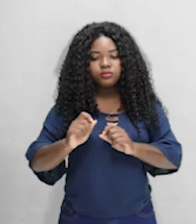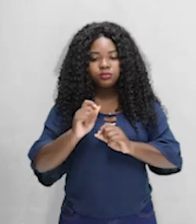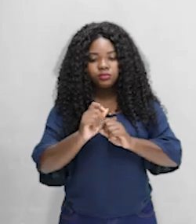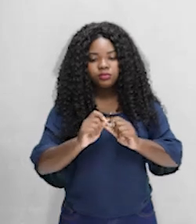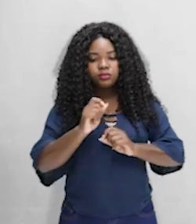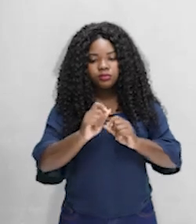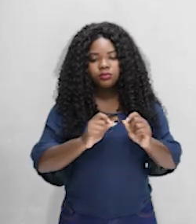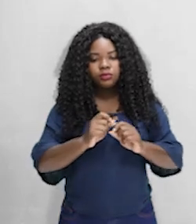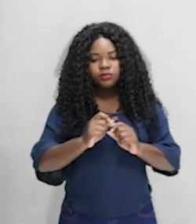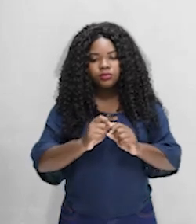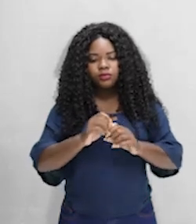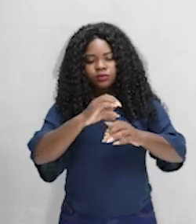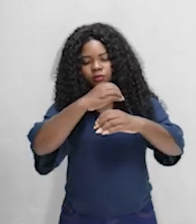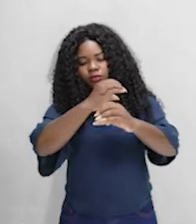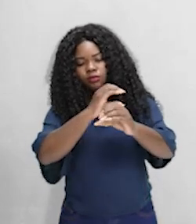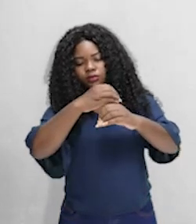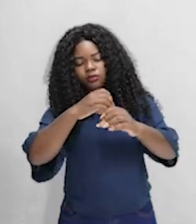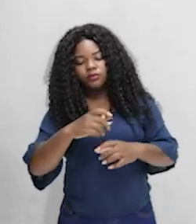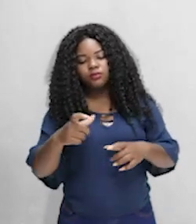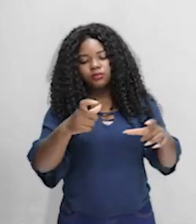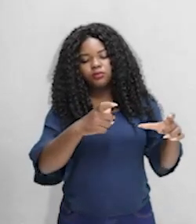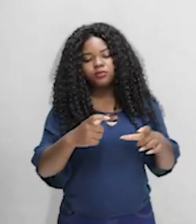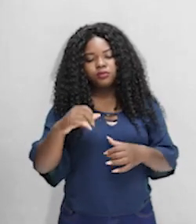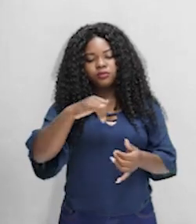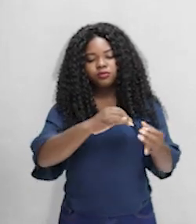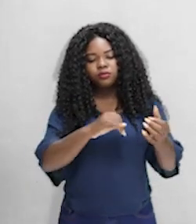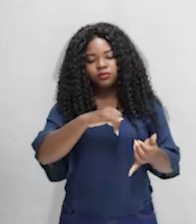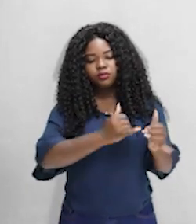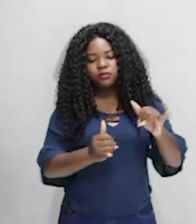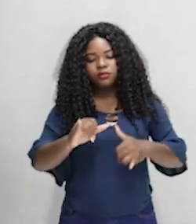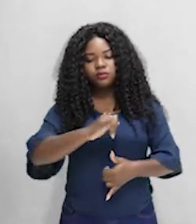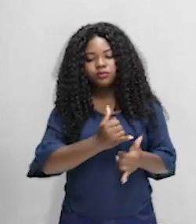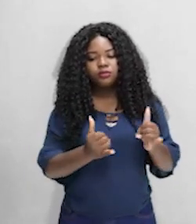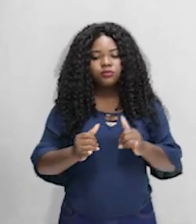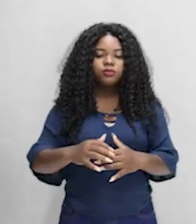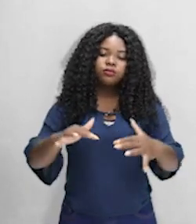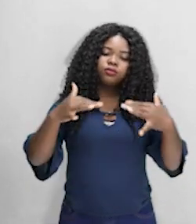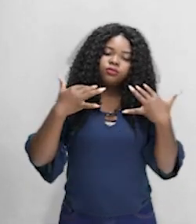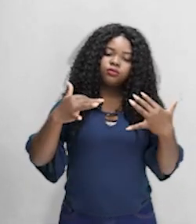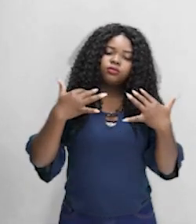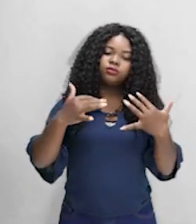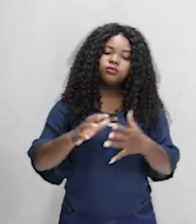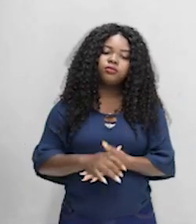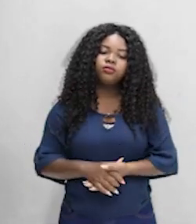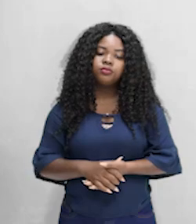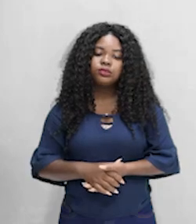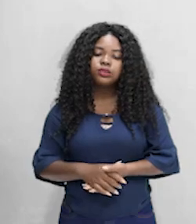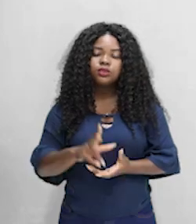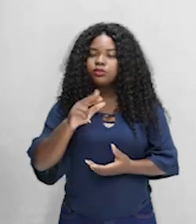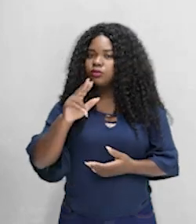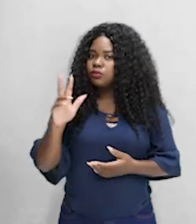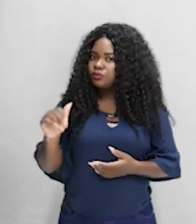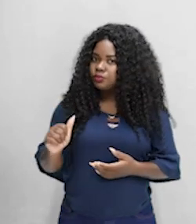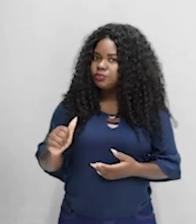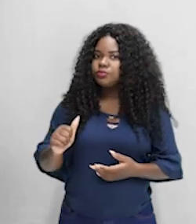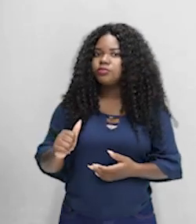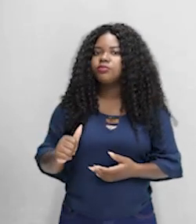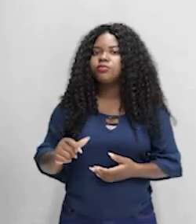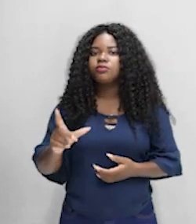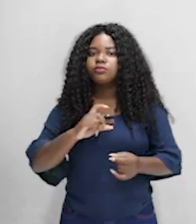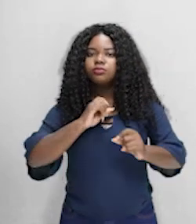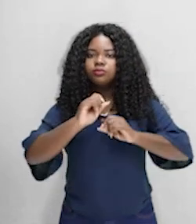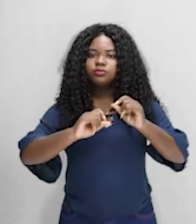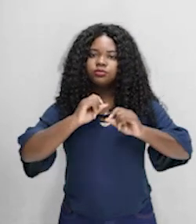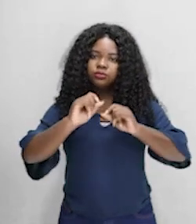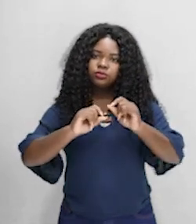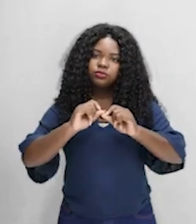aula, devemos prestar atenção e jamais ter um comportamento como esse listado aqui, né? Claro, para a gente poder